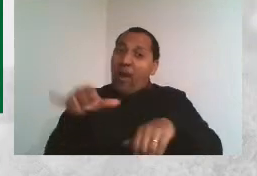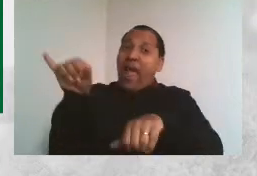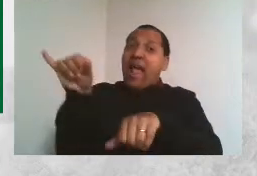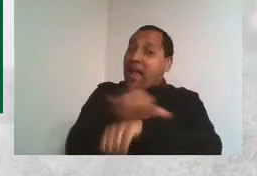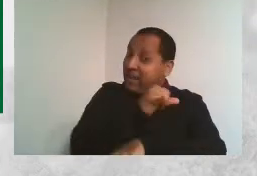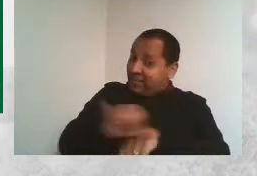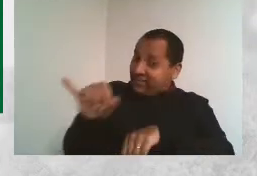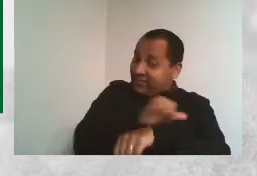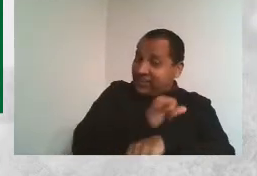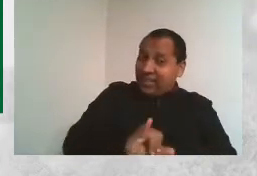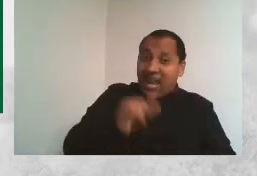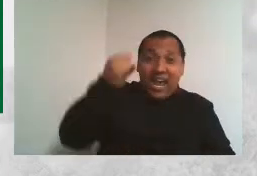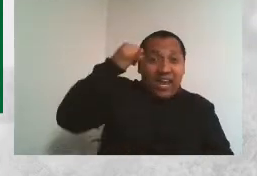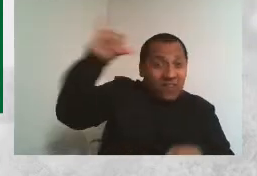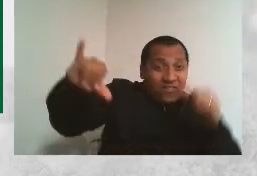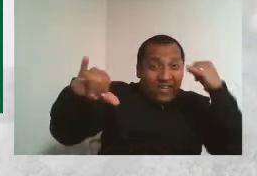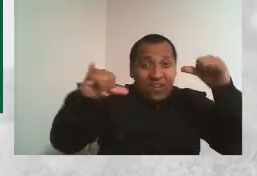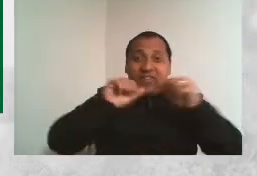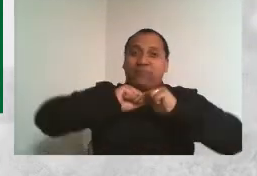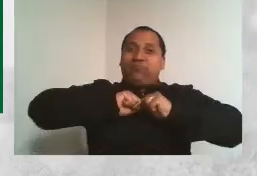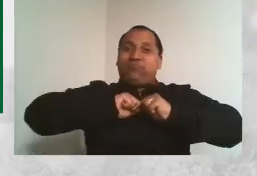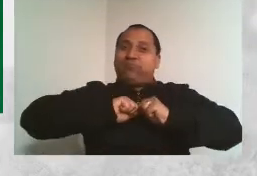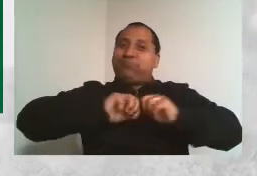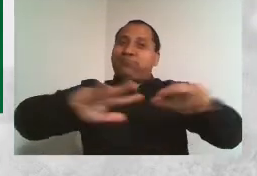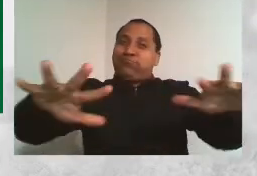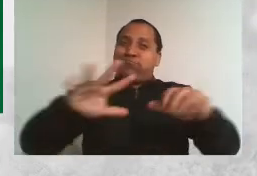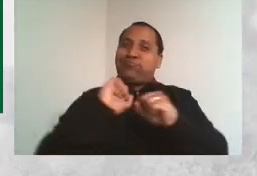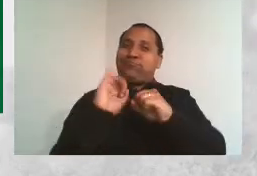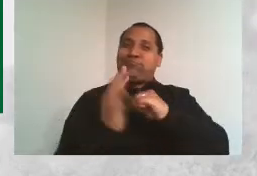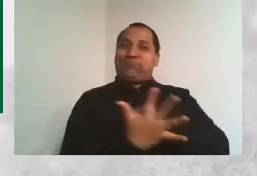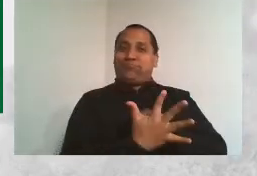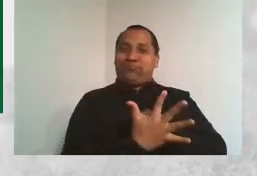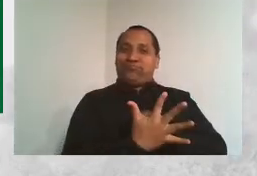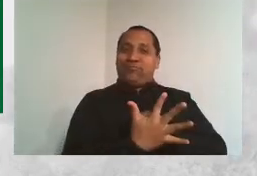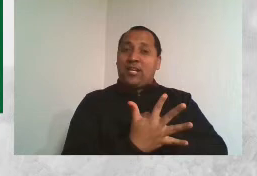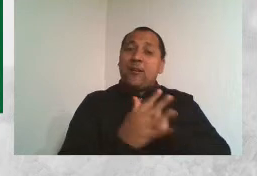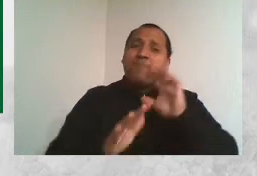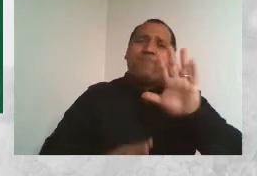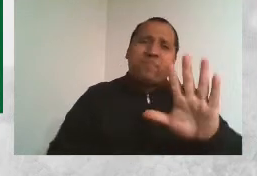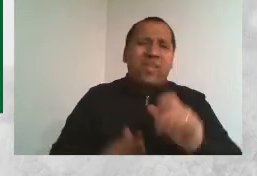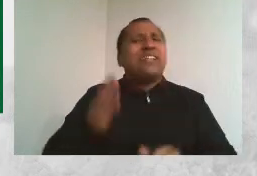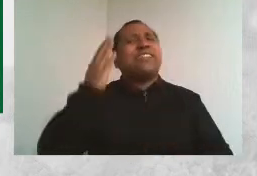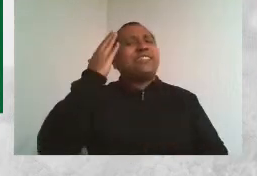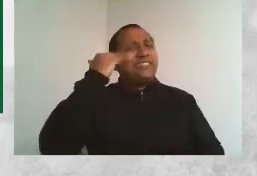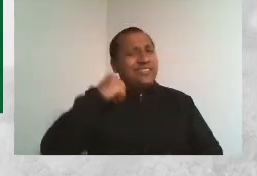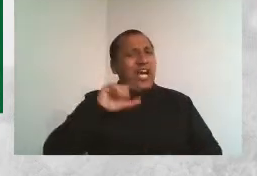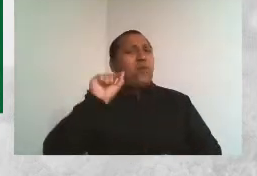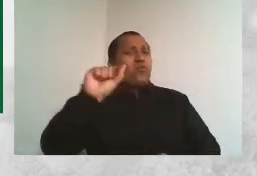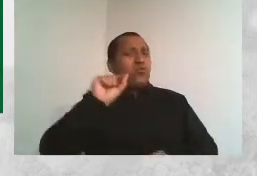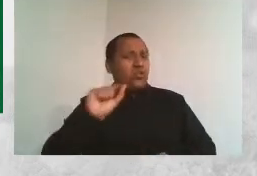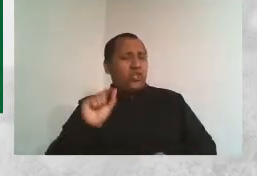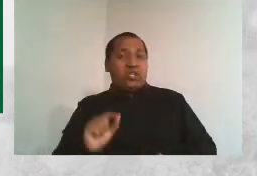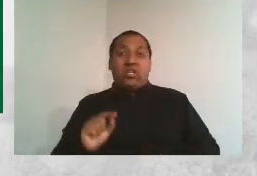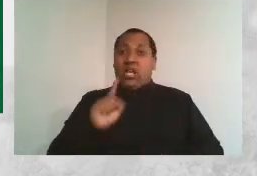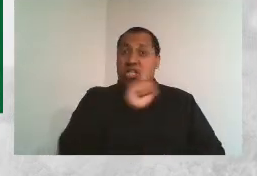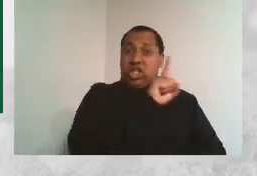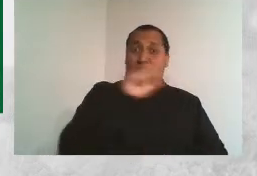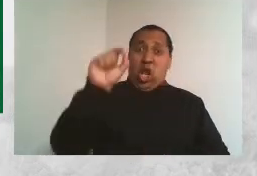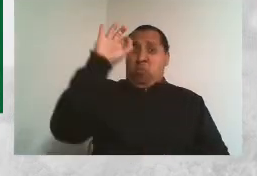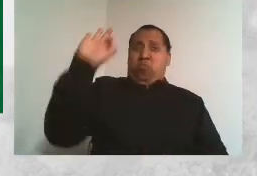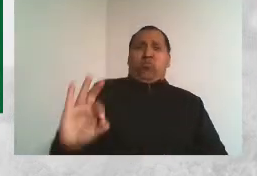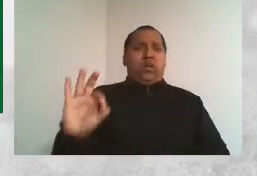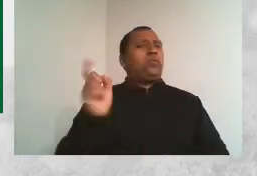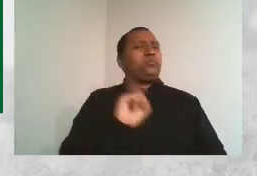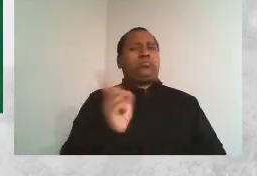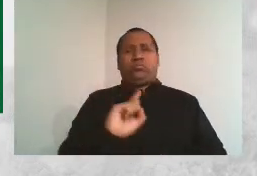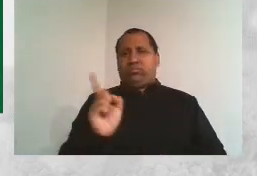a transmissão. Só que, claro, nós sabemos que elas também não têm uma eficácia de 100%. Né?